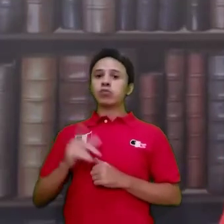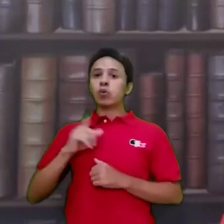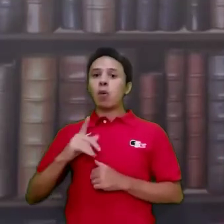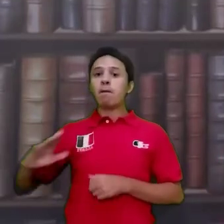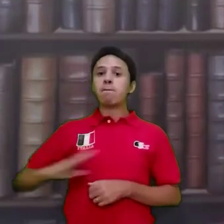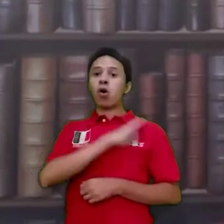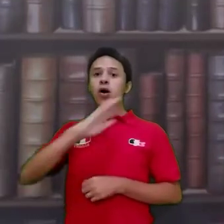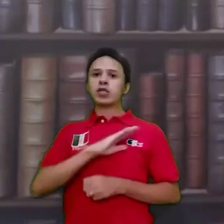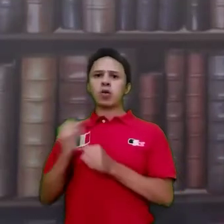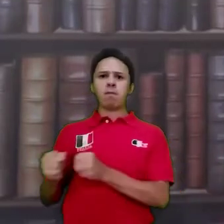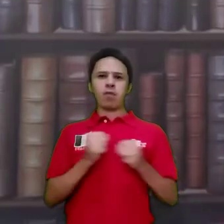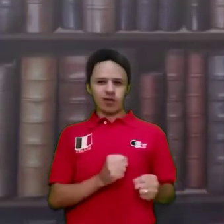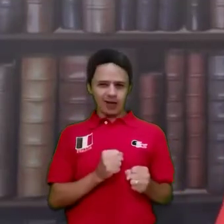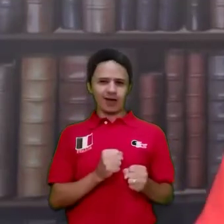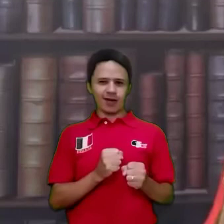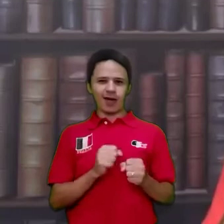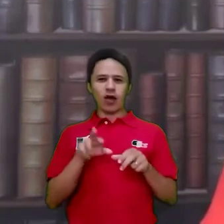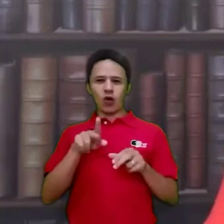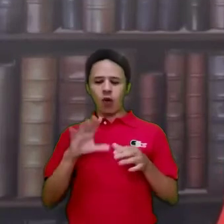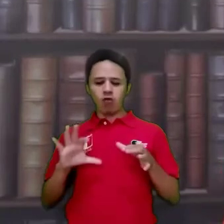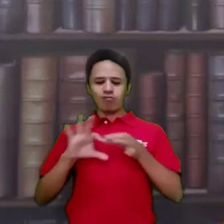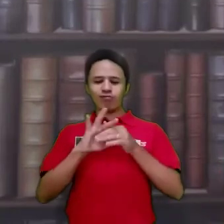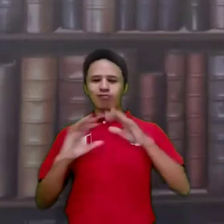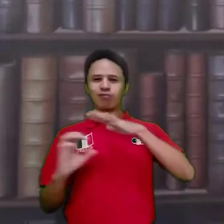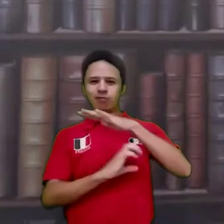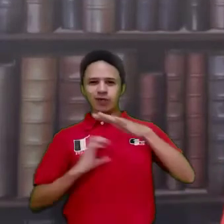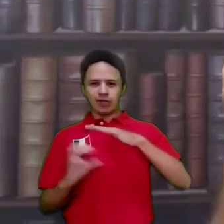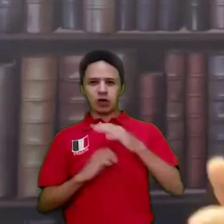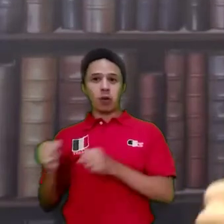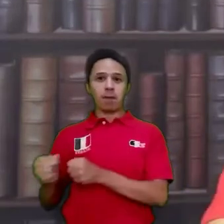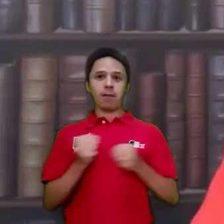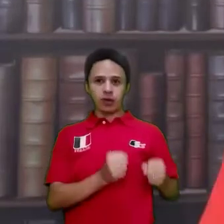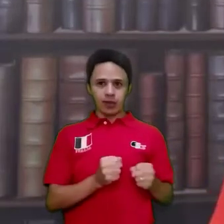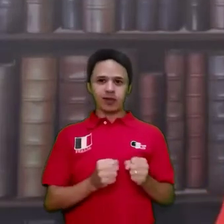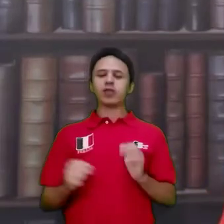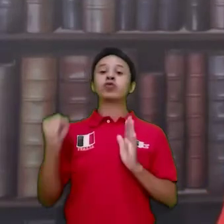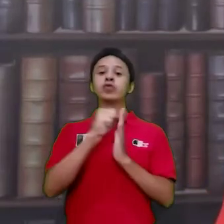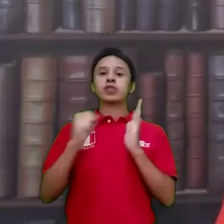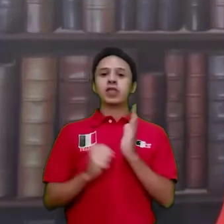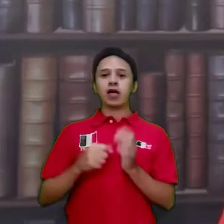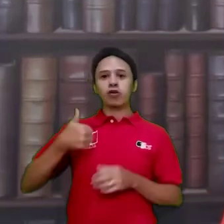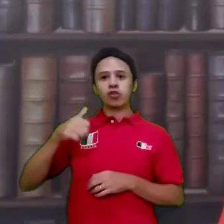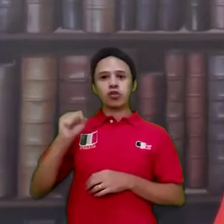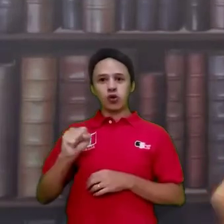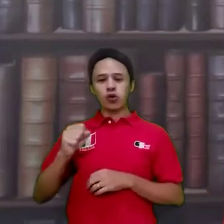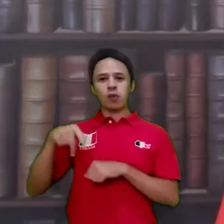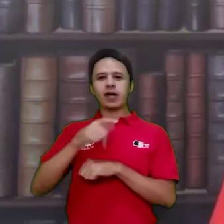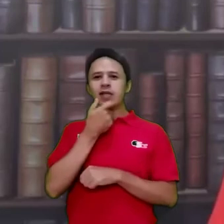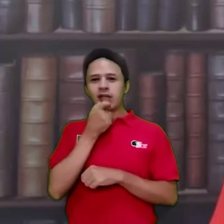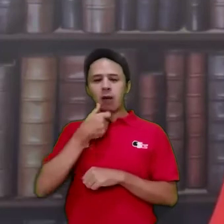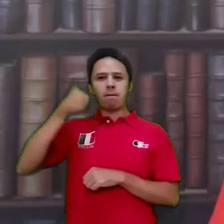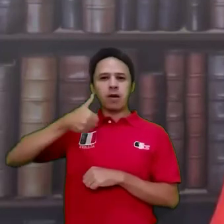seria mentalidade empresarial no poder. Foram criadas todas as condições para que no século XVIII a Inglaterra